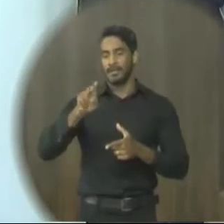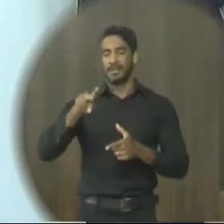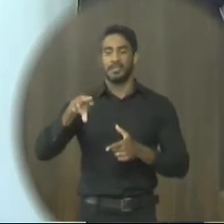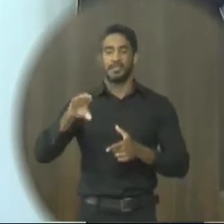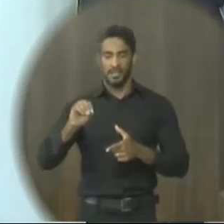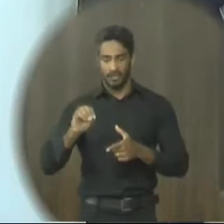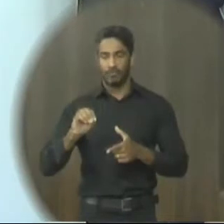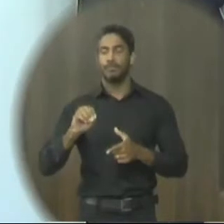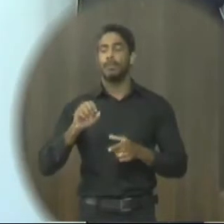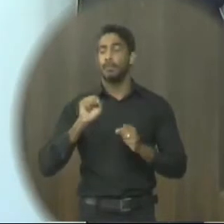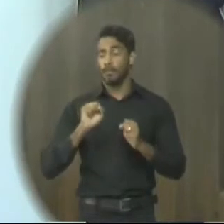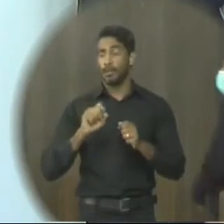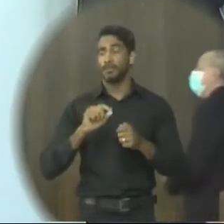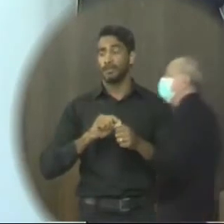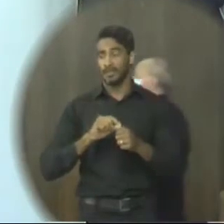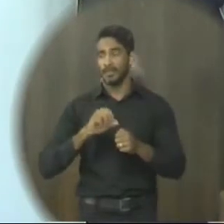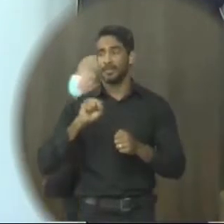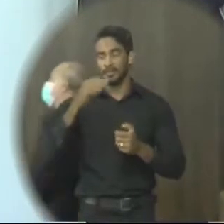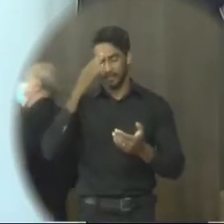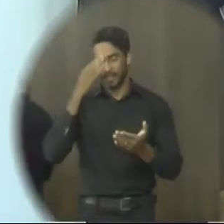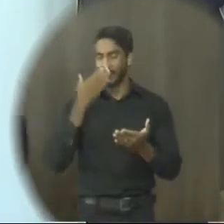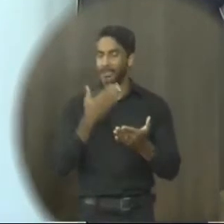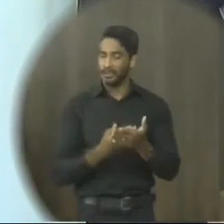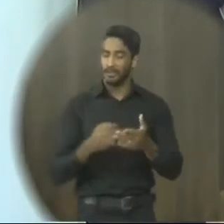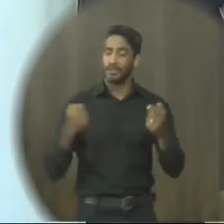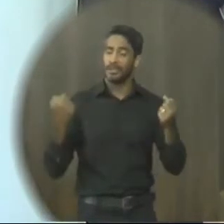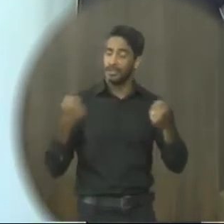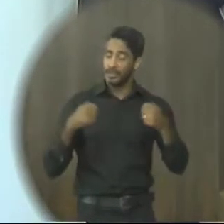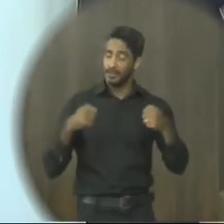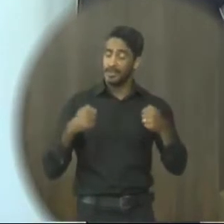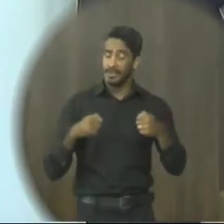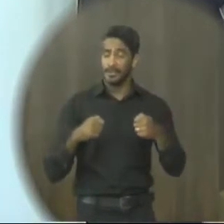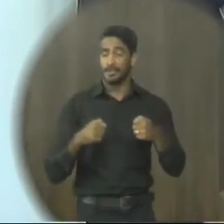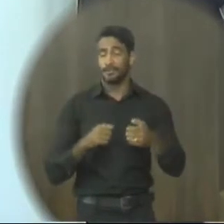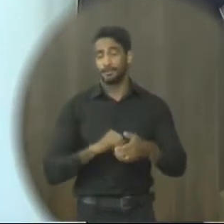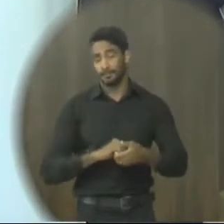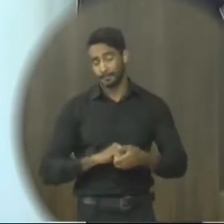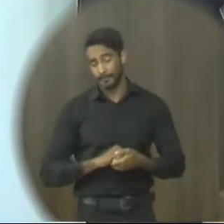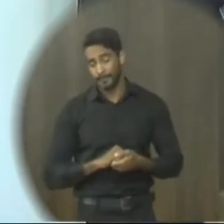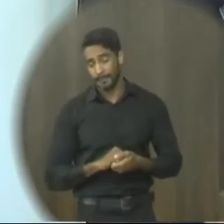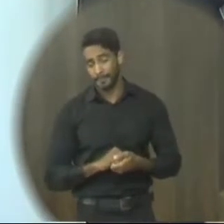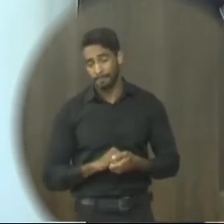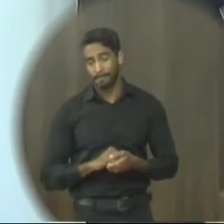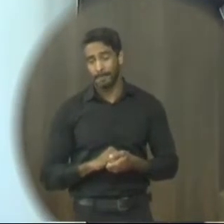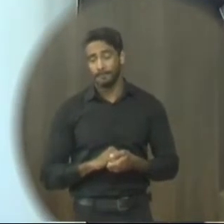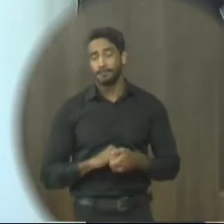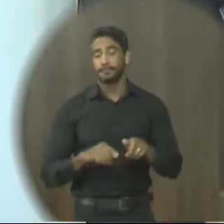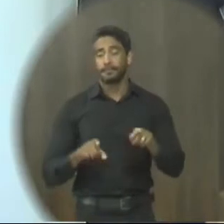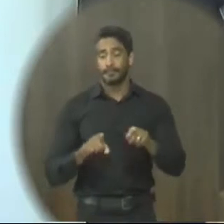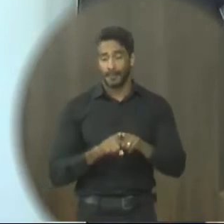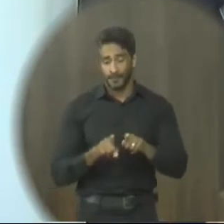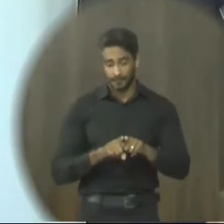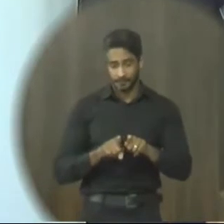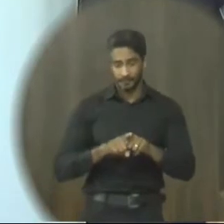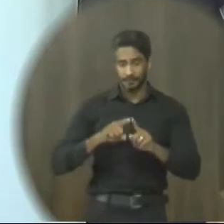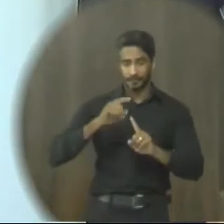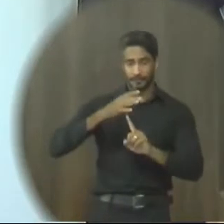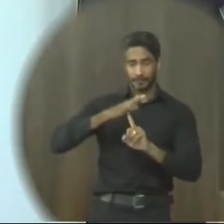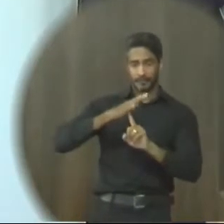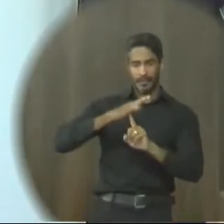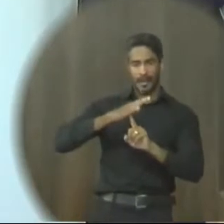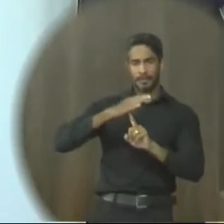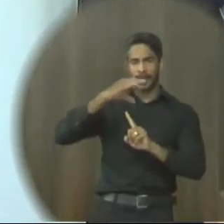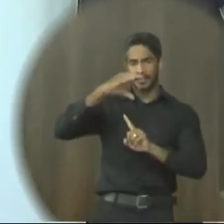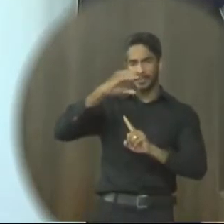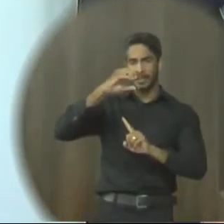contemplada? Pode. Eu acredito que é uma necessidade muito grande, né? É, a respeito da Praça da Coab.